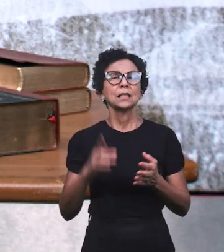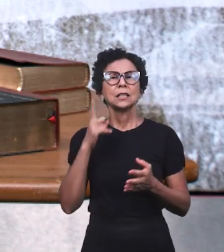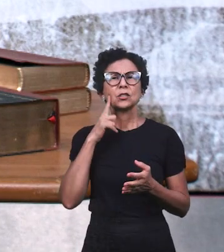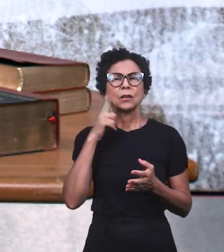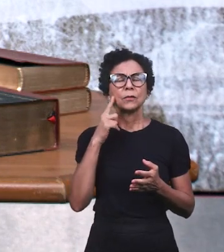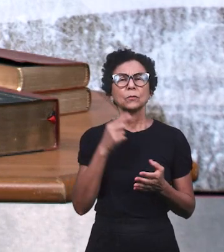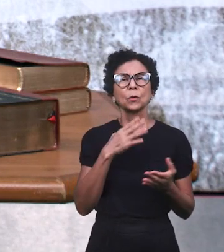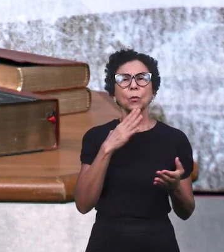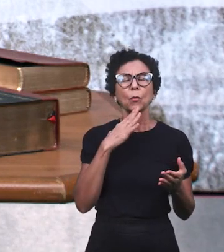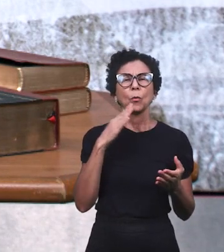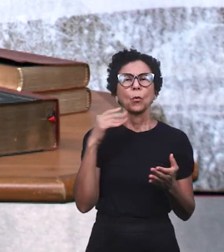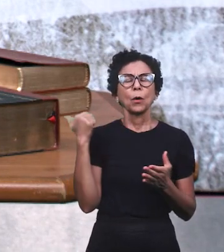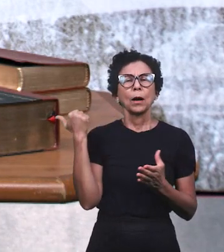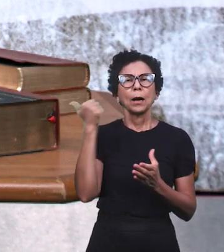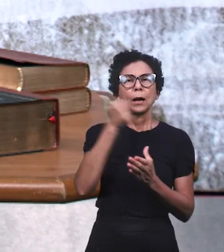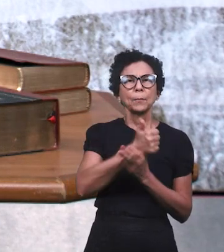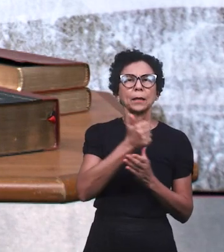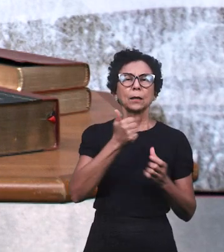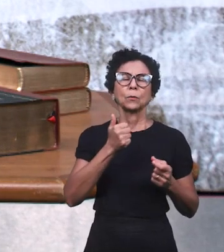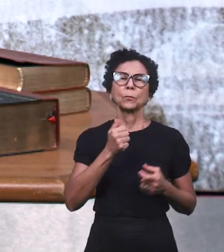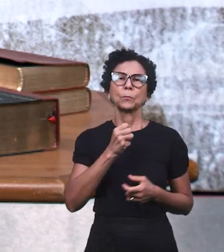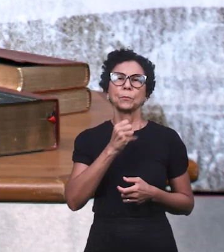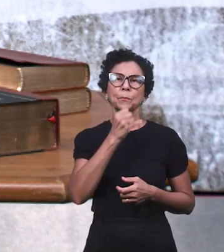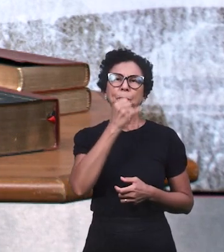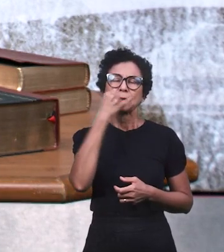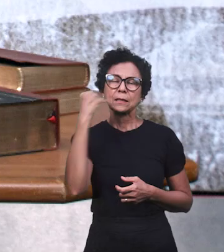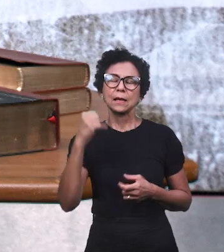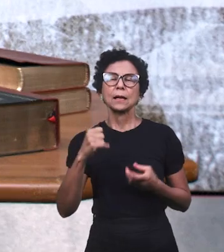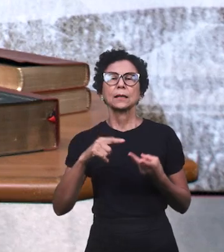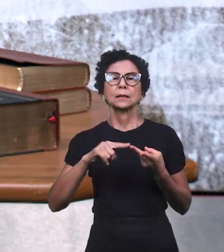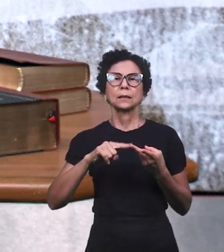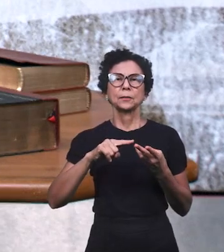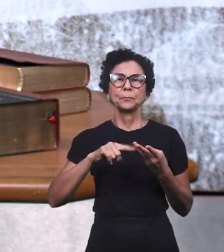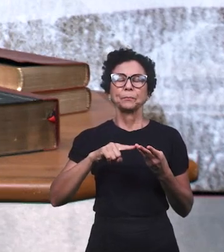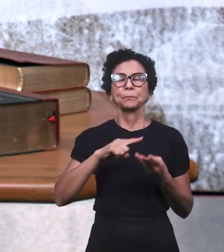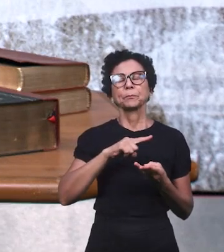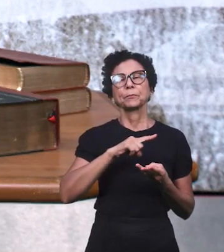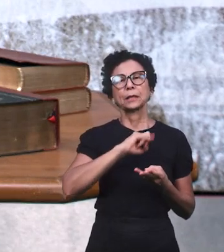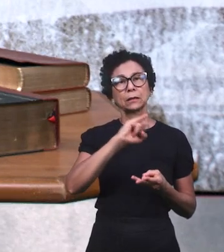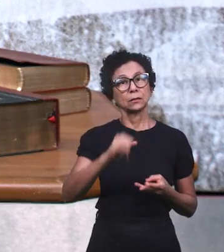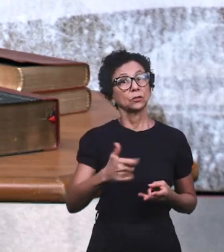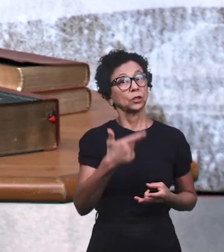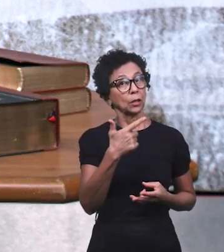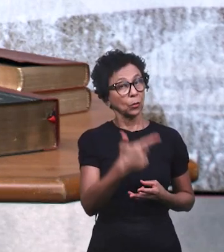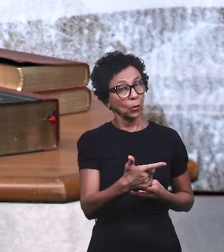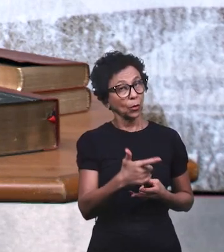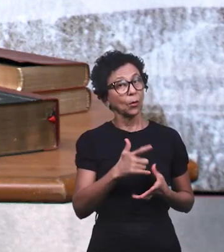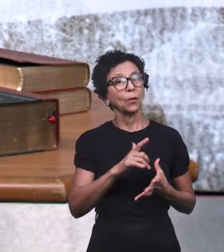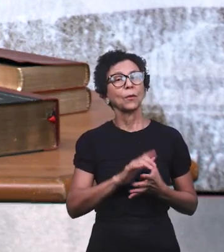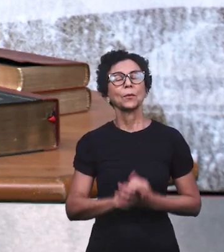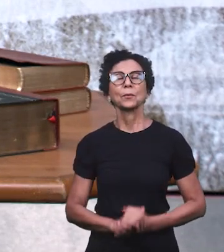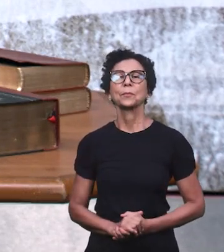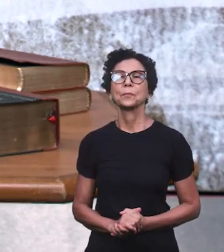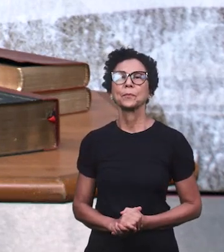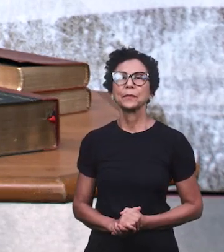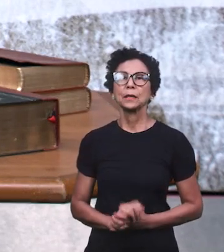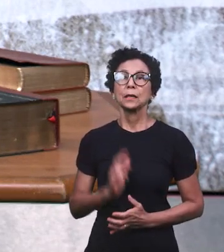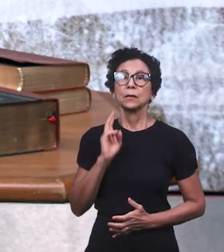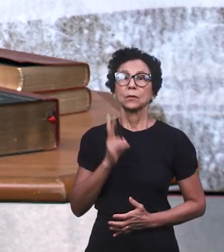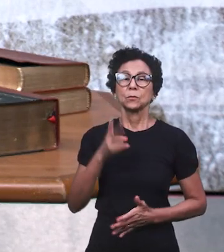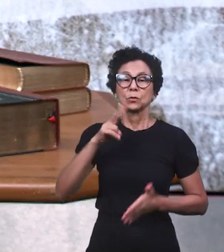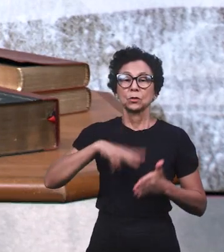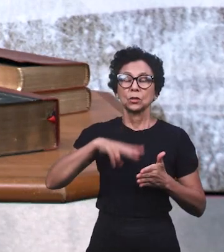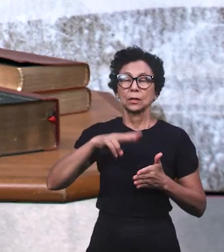Abraão, Isaque, Jacó, e estamos fazendo a leitura. Nesse episódio, vamos continuar a leitura a respeito de